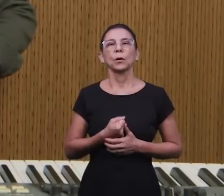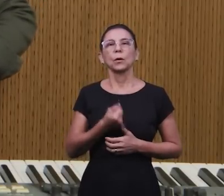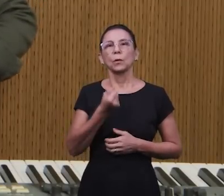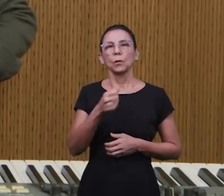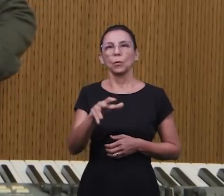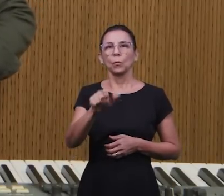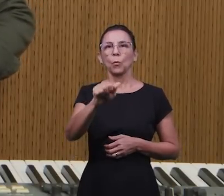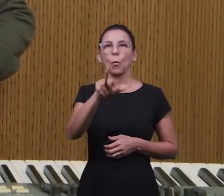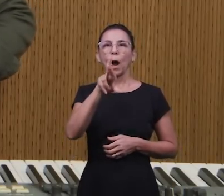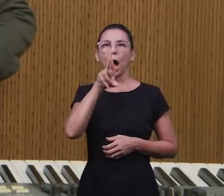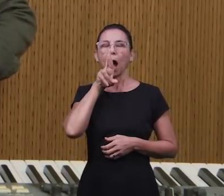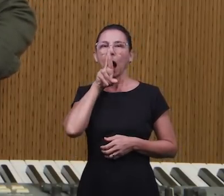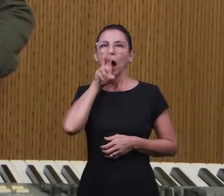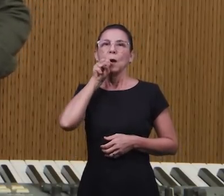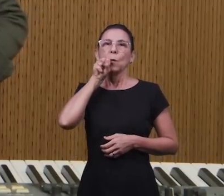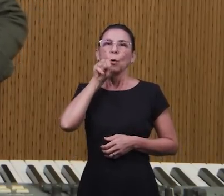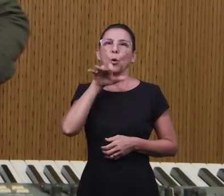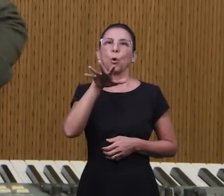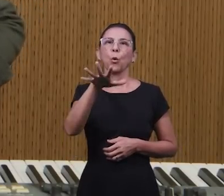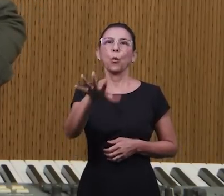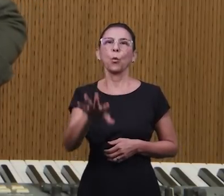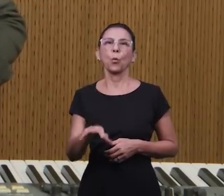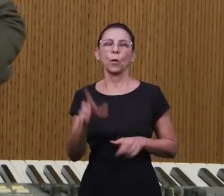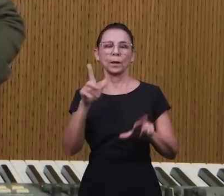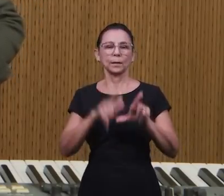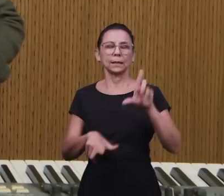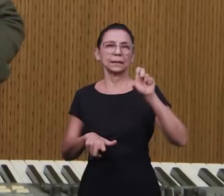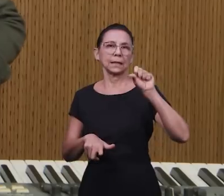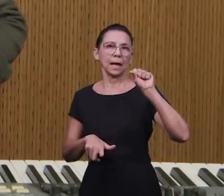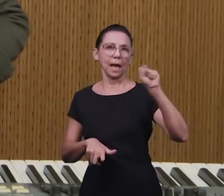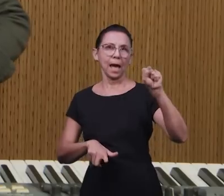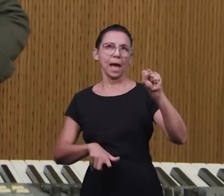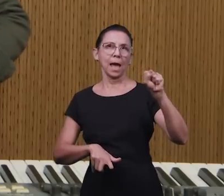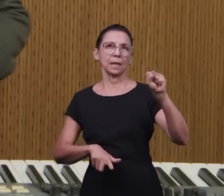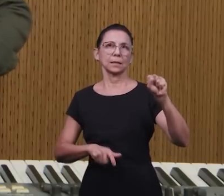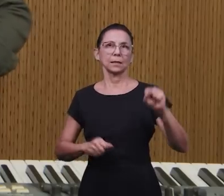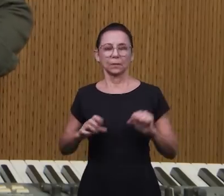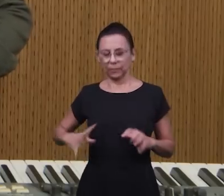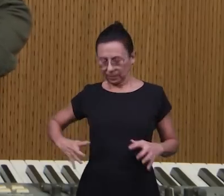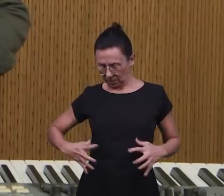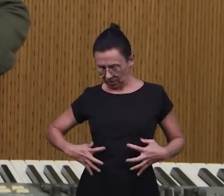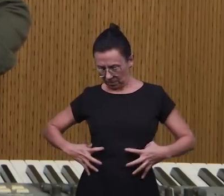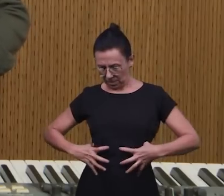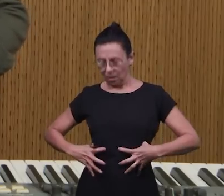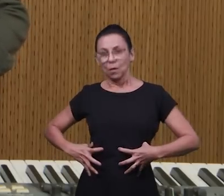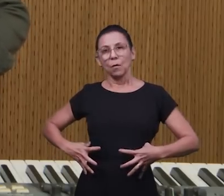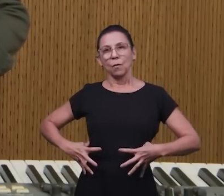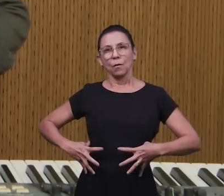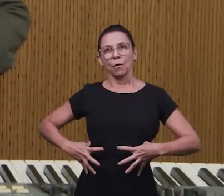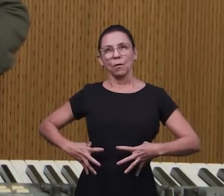pensando nessa estrutura abdominal. Você vai gerar leves contrações na parede abdominal.